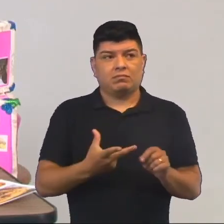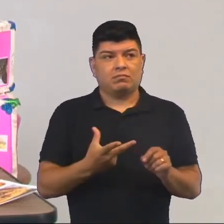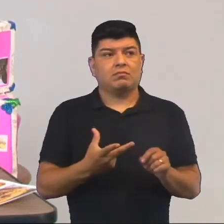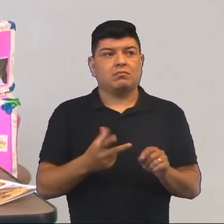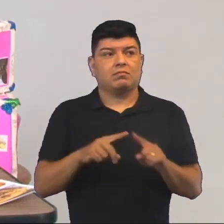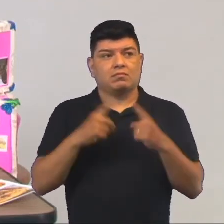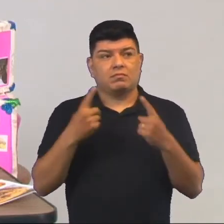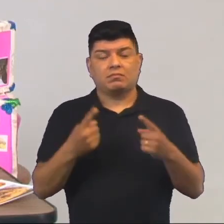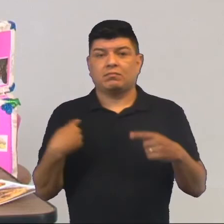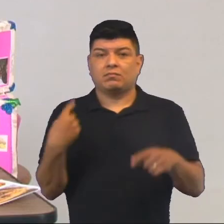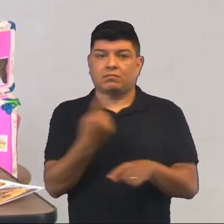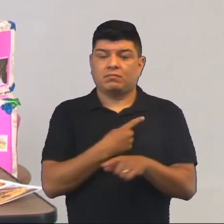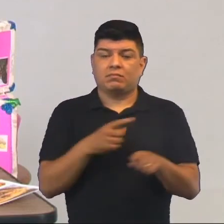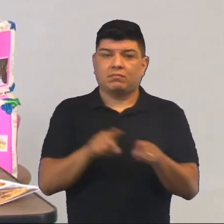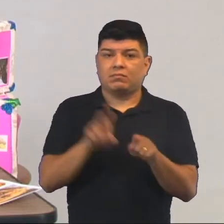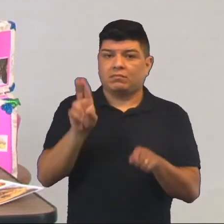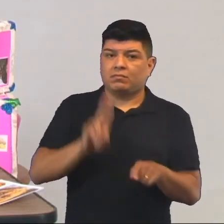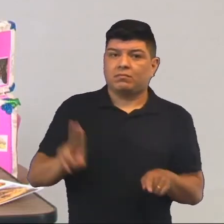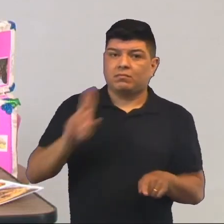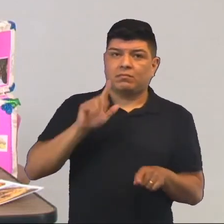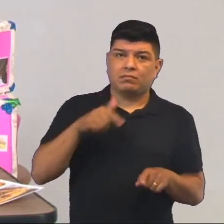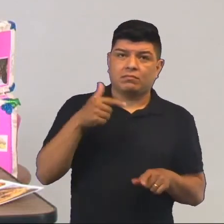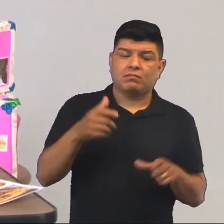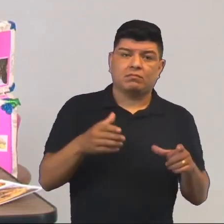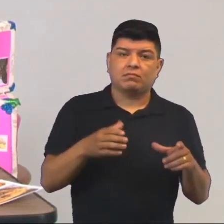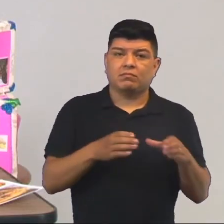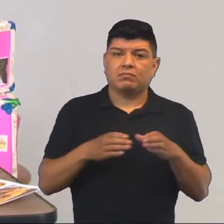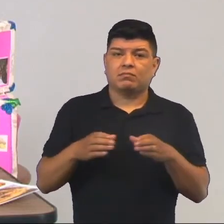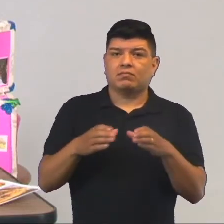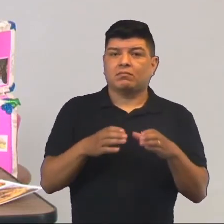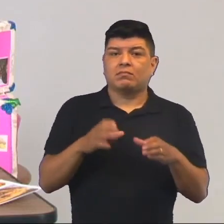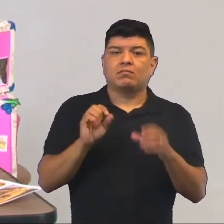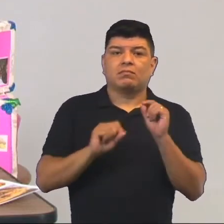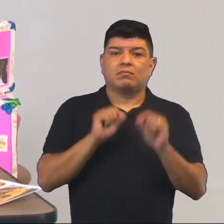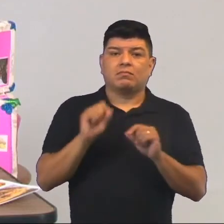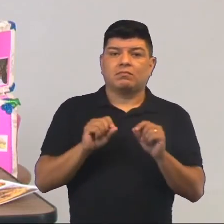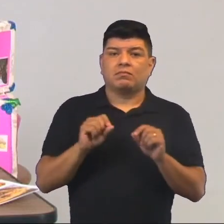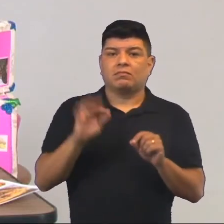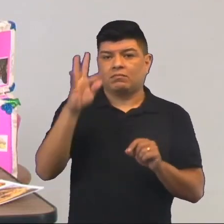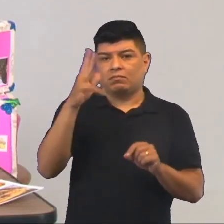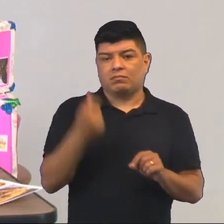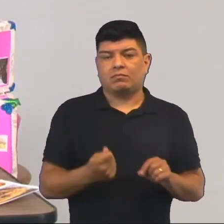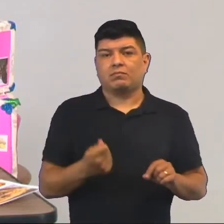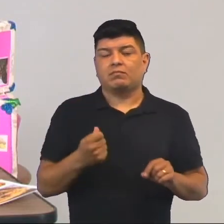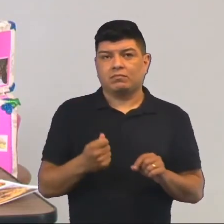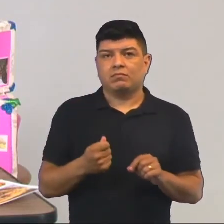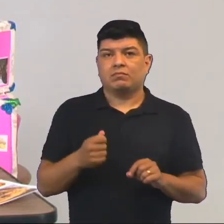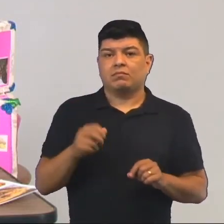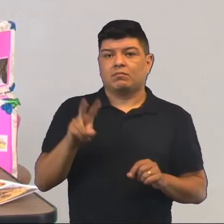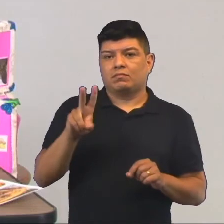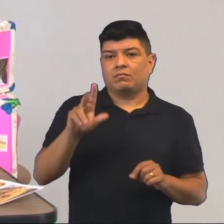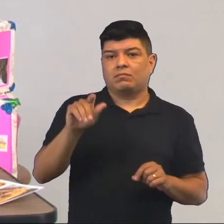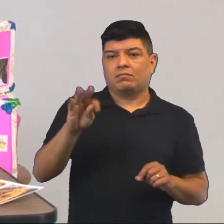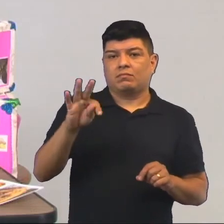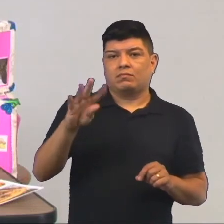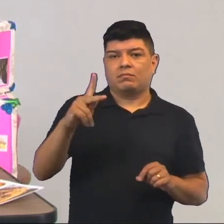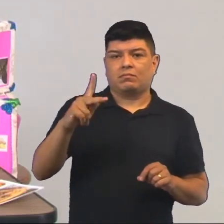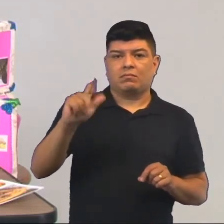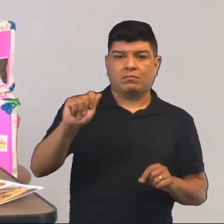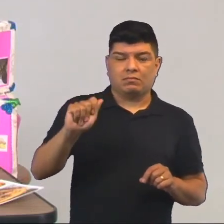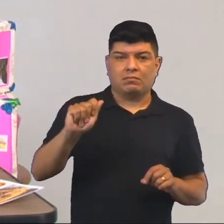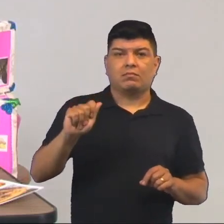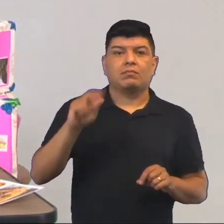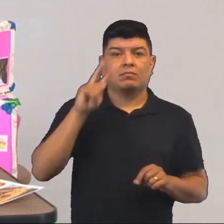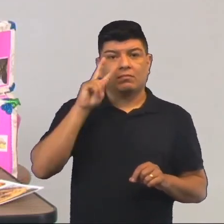portugueses, porém nós também utilizamos em um outro prato de origem dos africanos, que é o vatapá. Viram